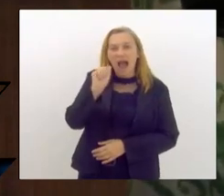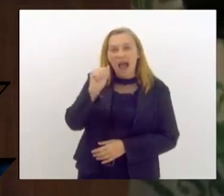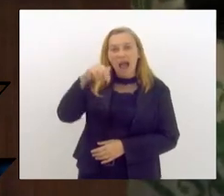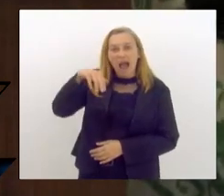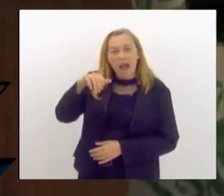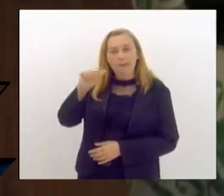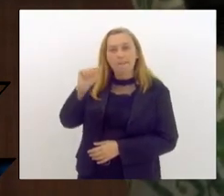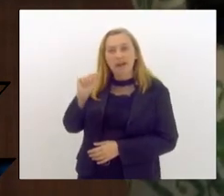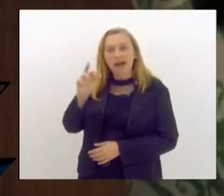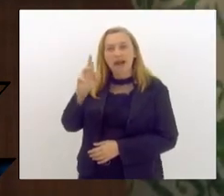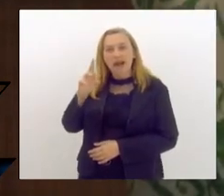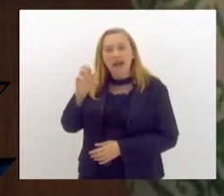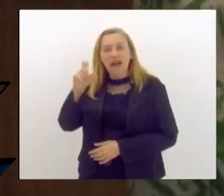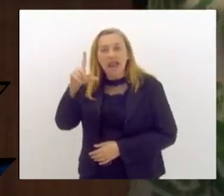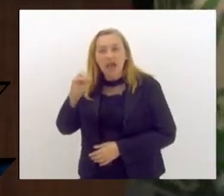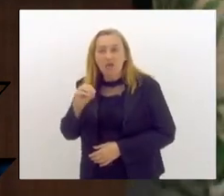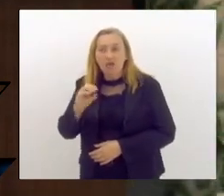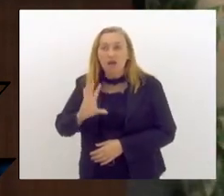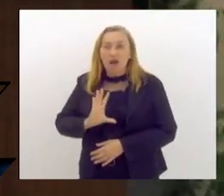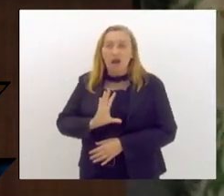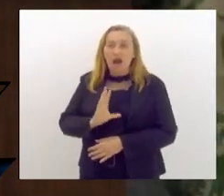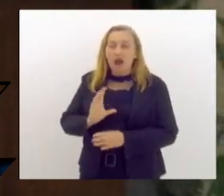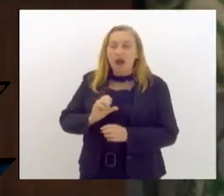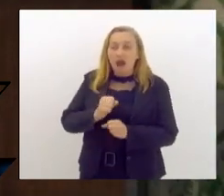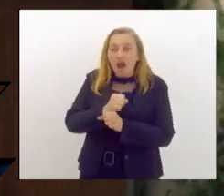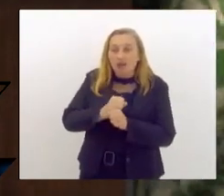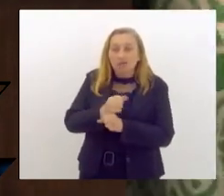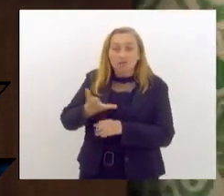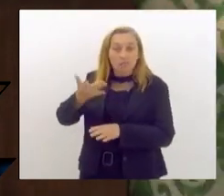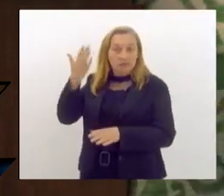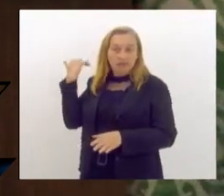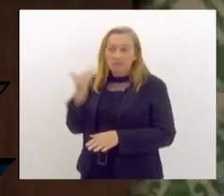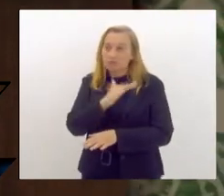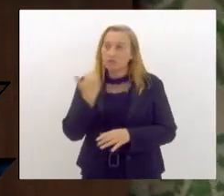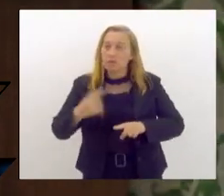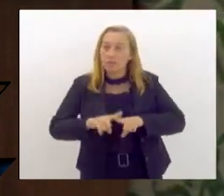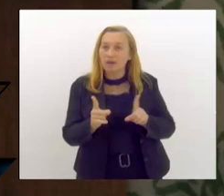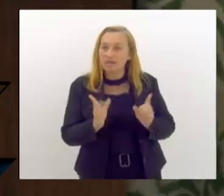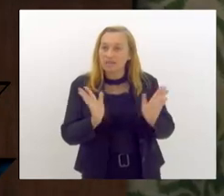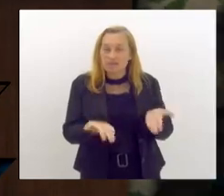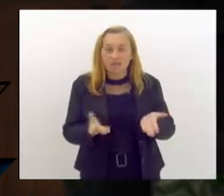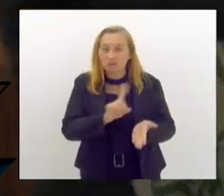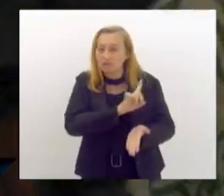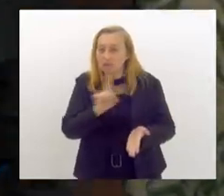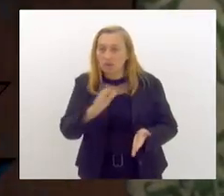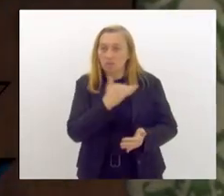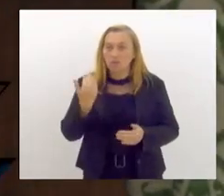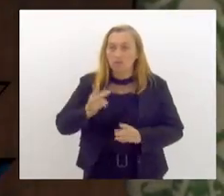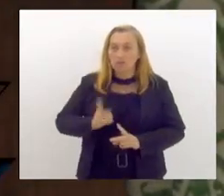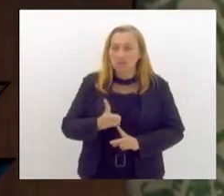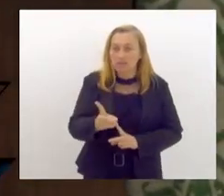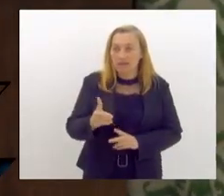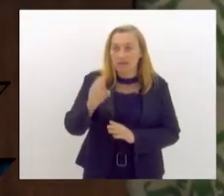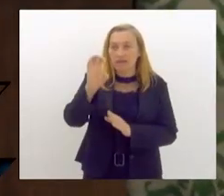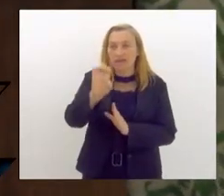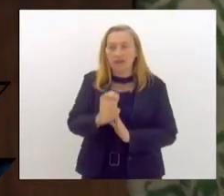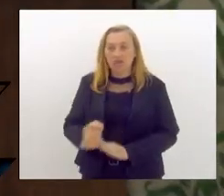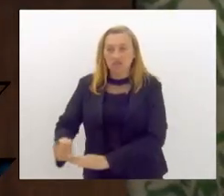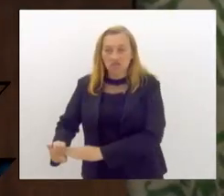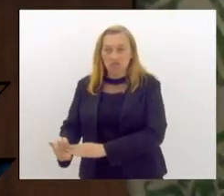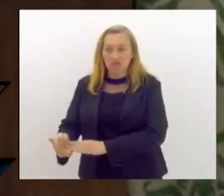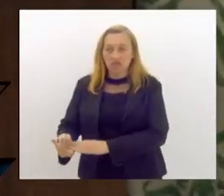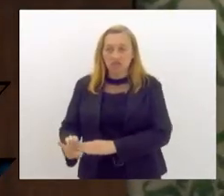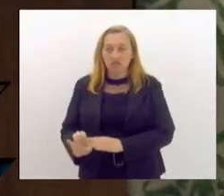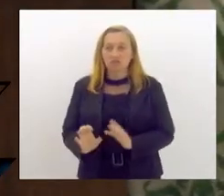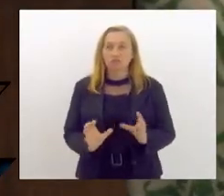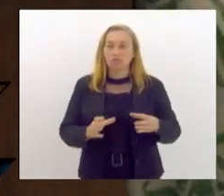ele diz assim: ano passado eu morri, mas esse ano eu não morro. Assim segue a esquerda, assim segue o